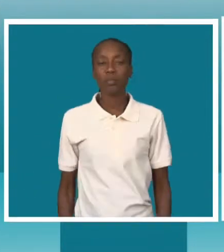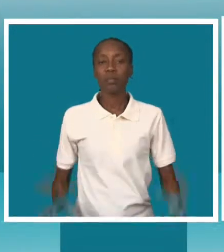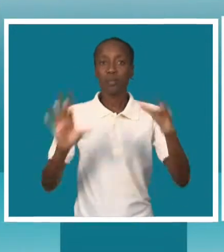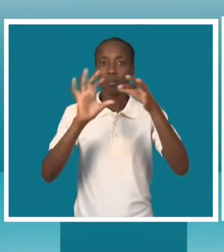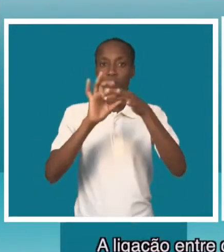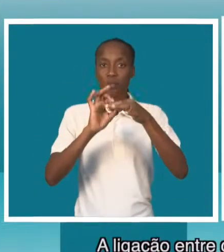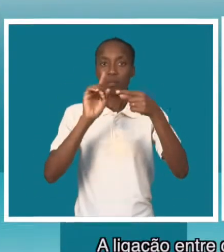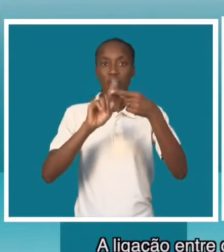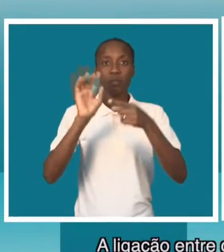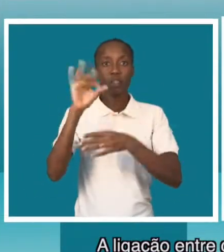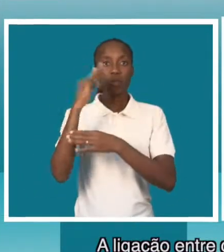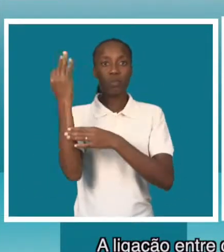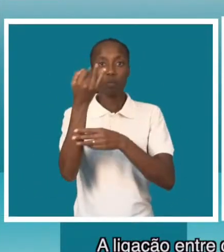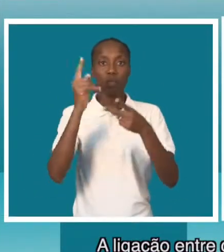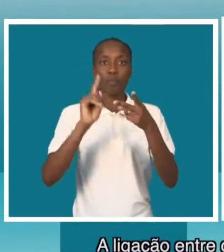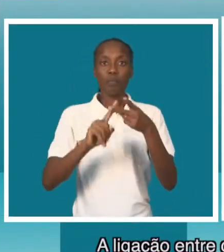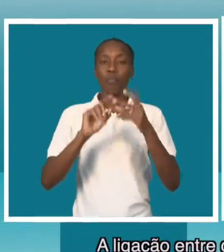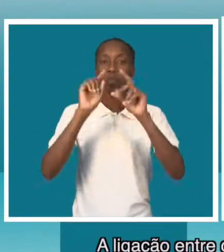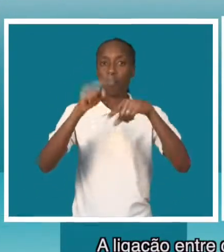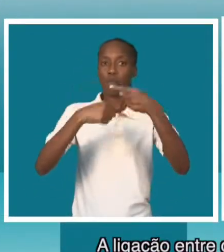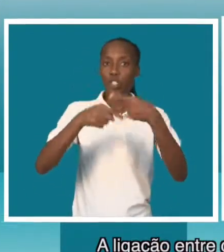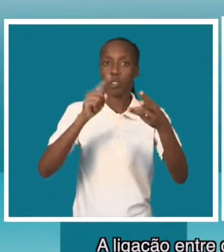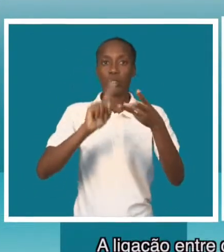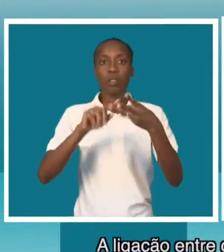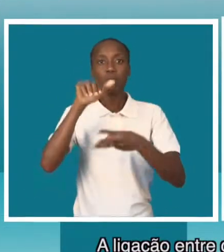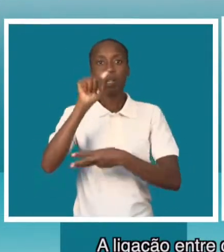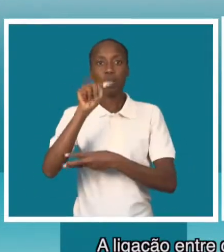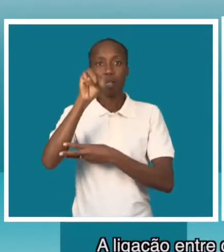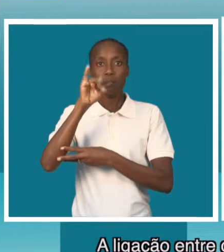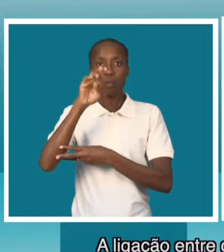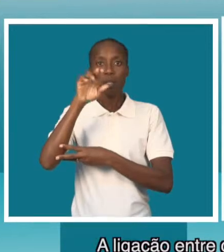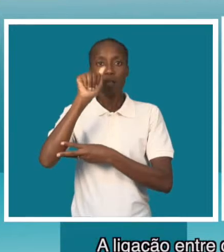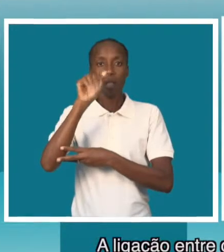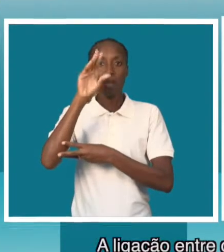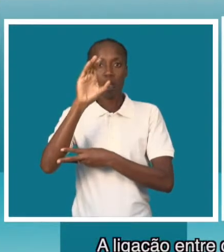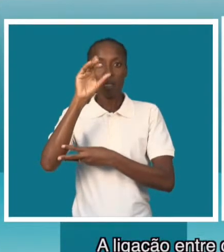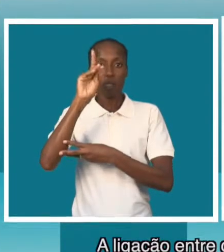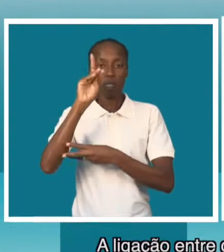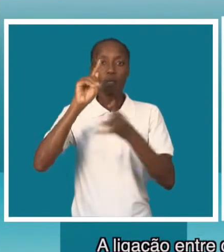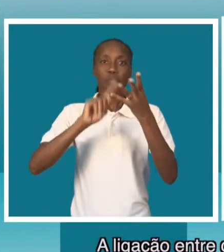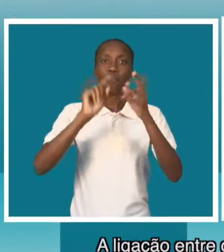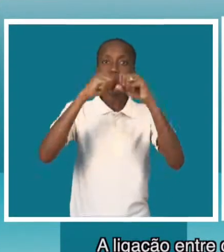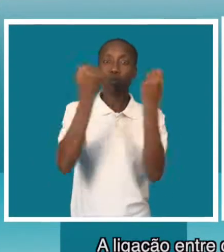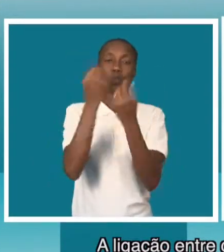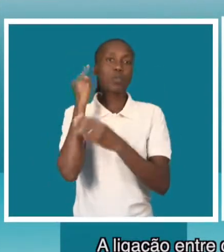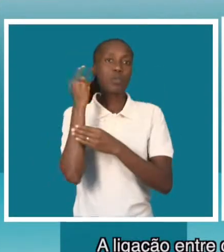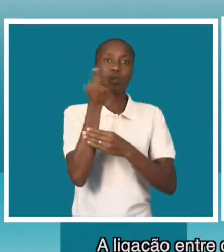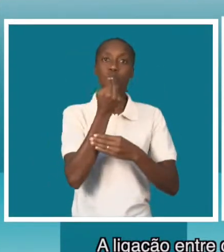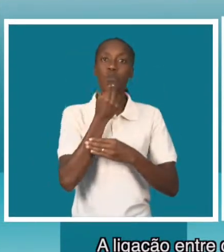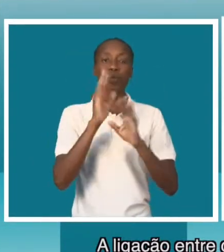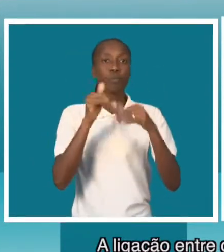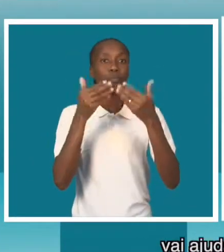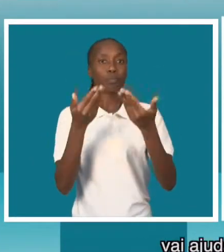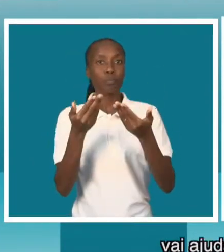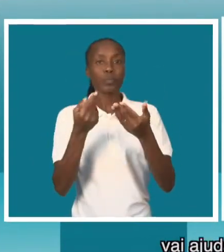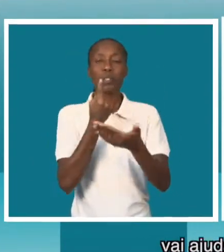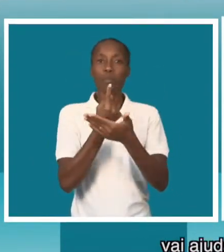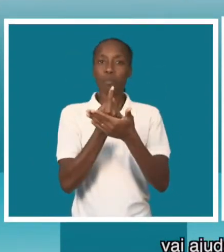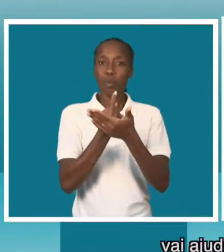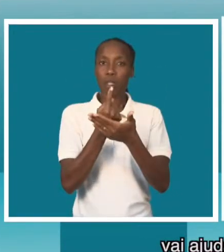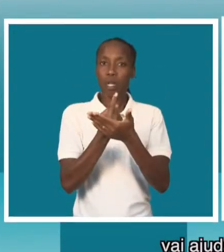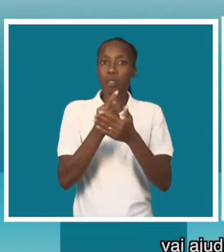A ligação entre o FAMOD, entre o projeto, entre a Miracris e a ZUM, que é a Associação do Surge, é muito